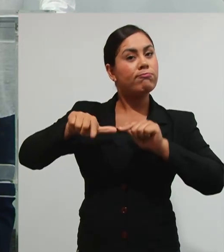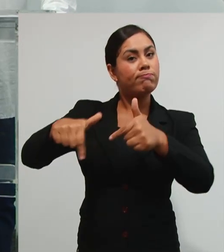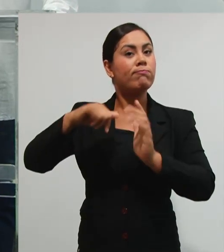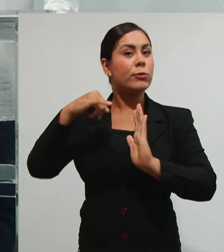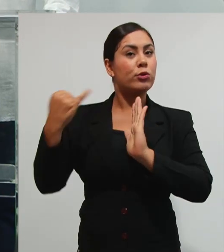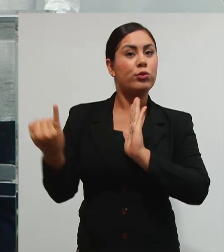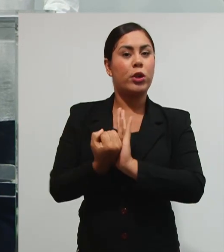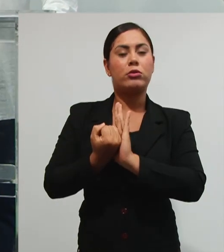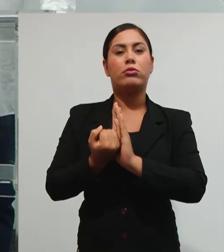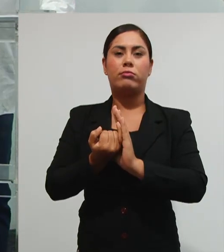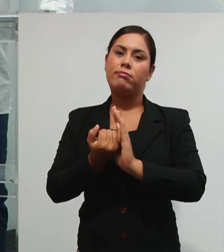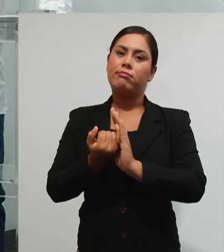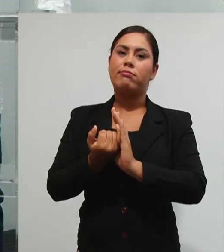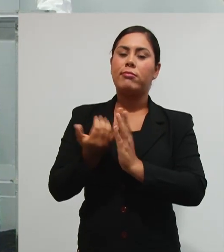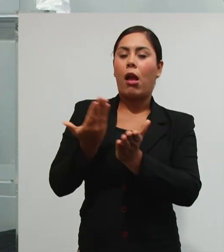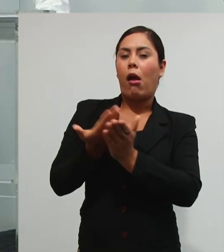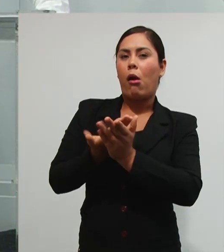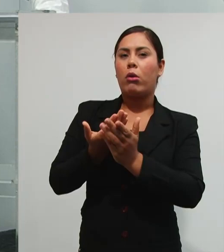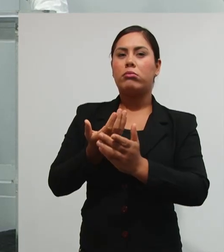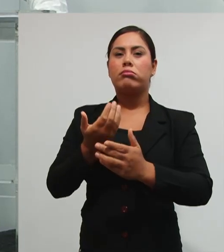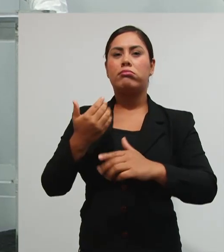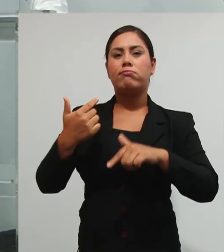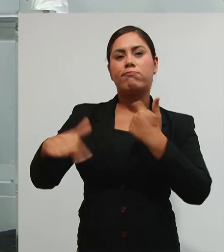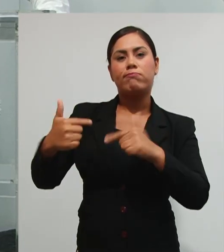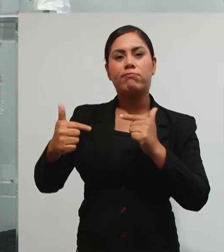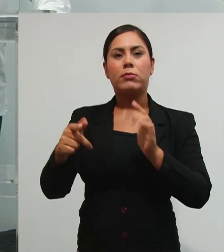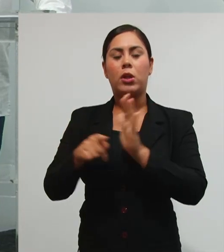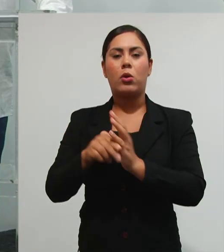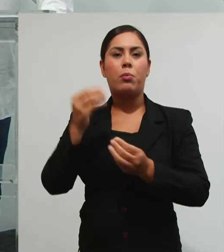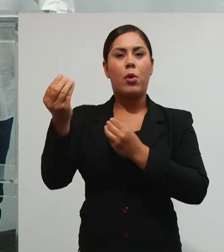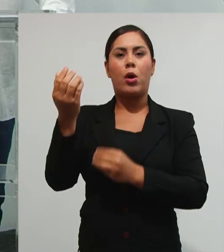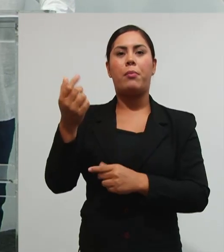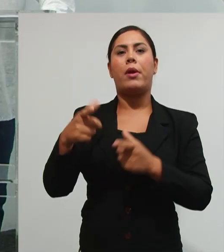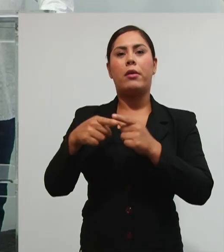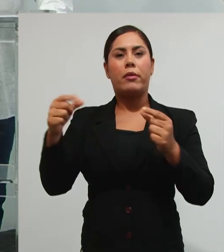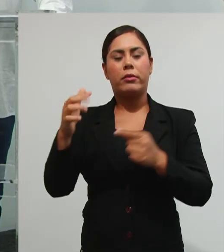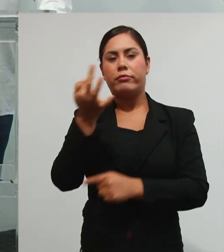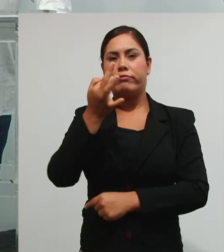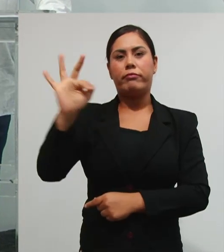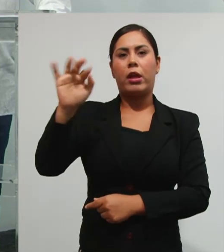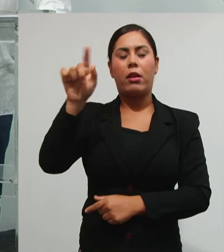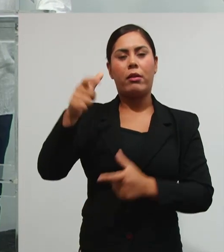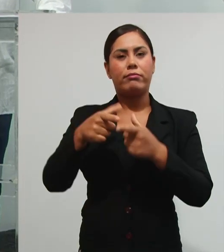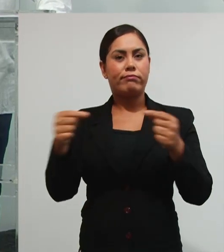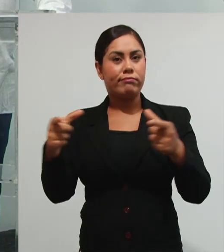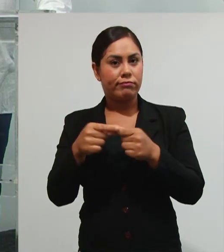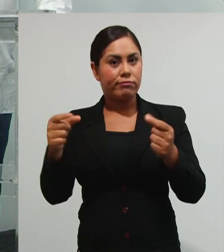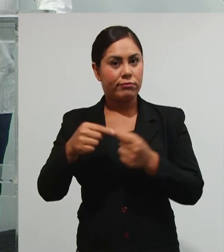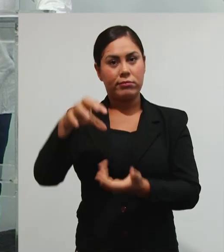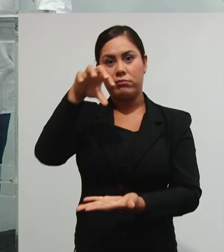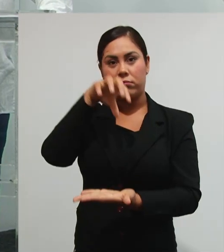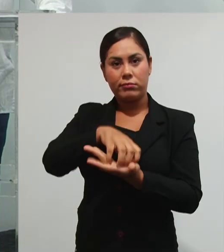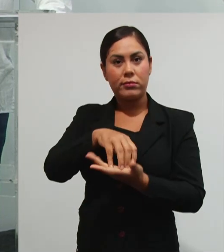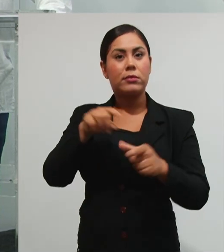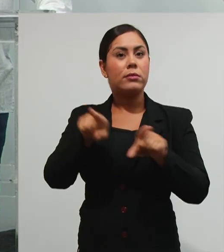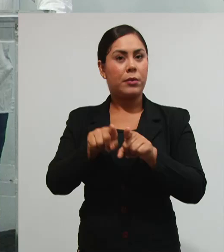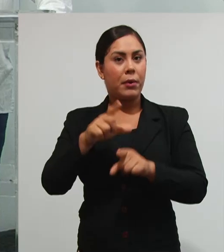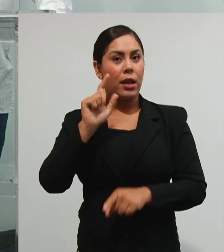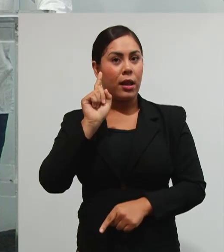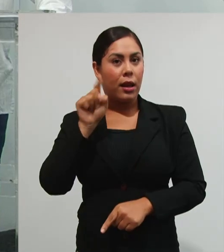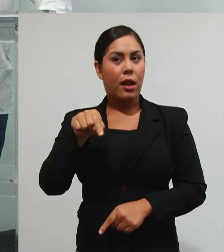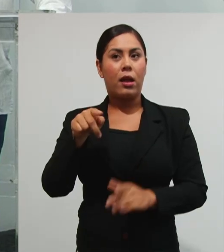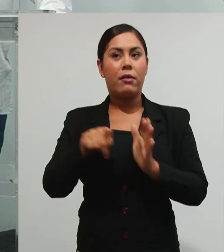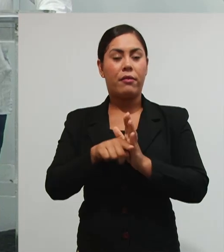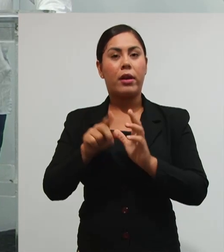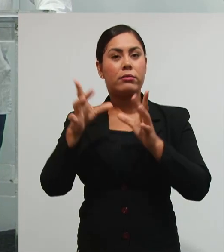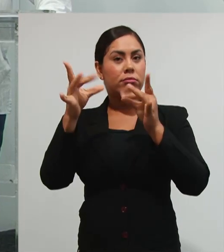essas aulas se ele estiver trabalhando no Distrito Federal, que está no Planalto Central. E lá ele vai falar para os